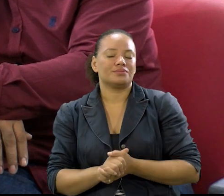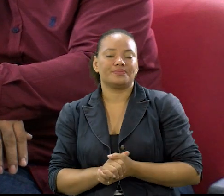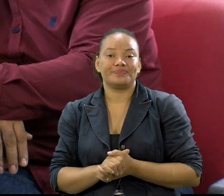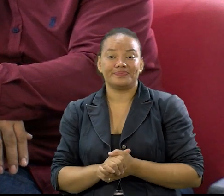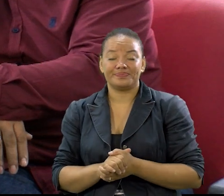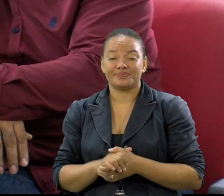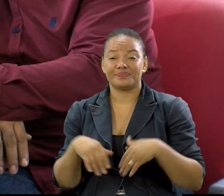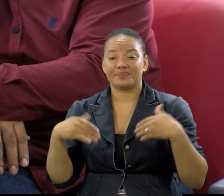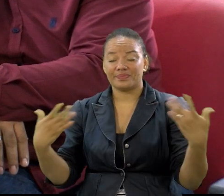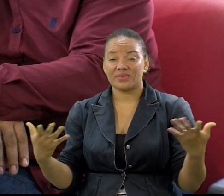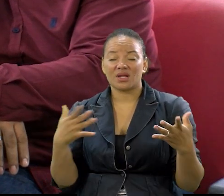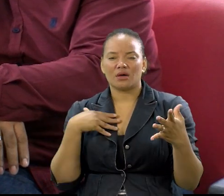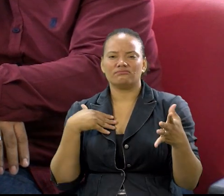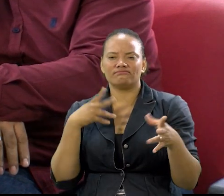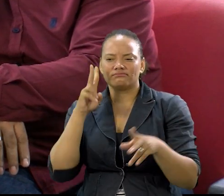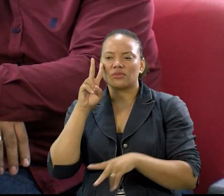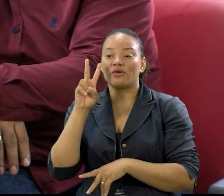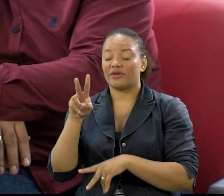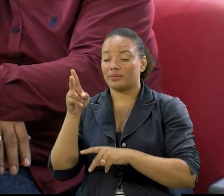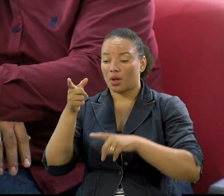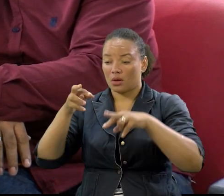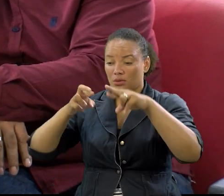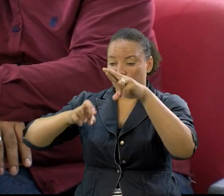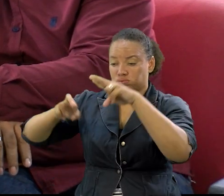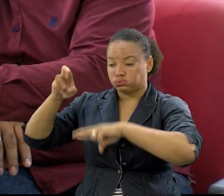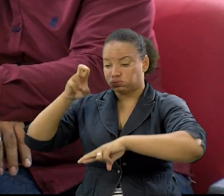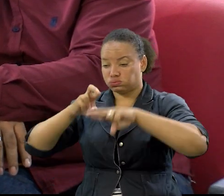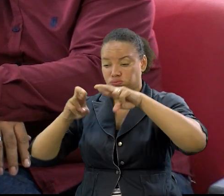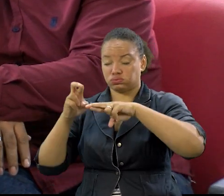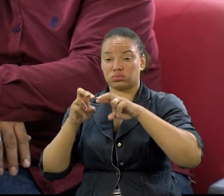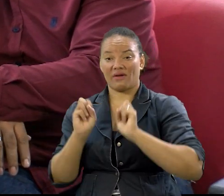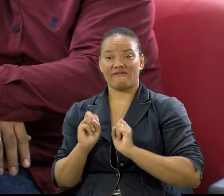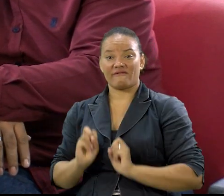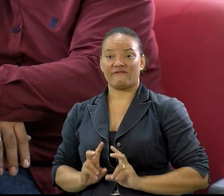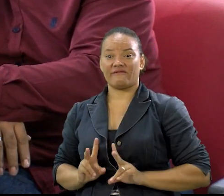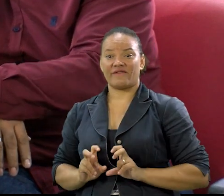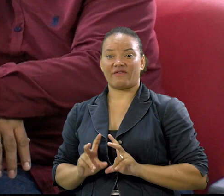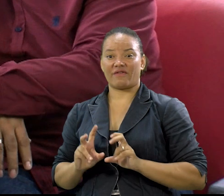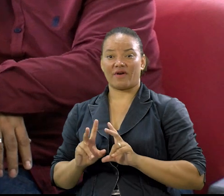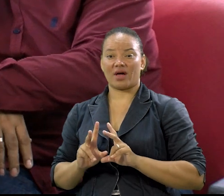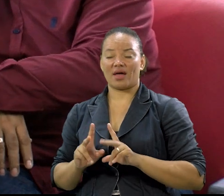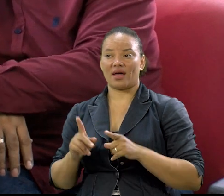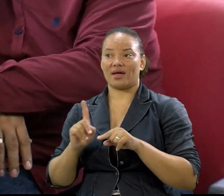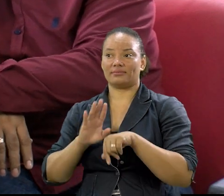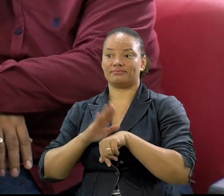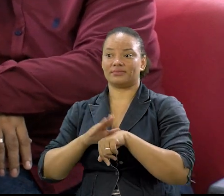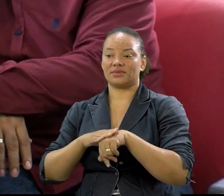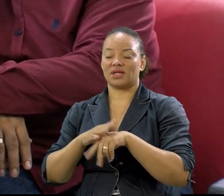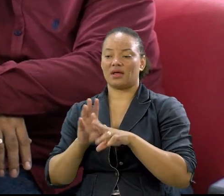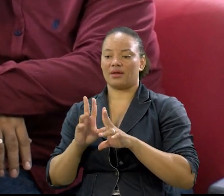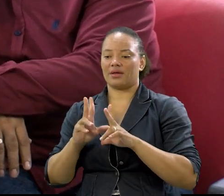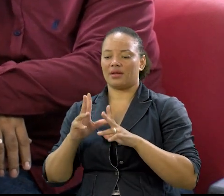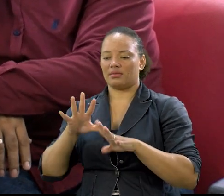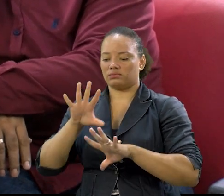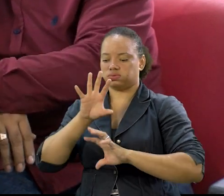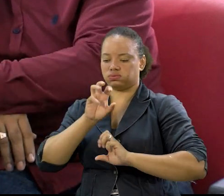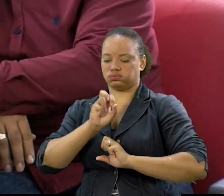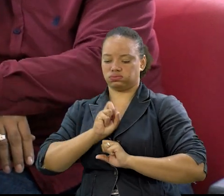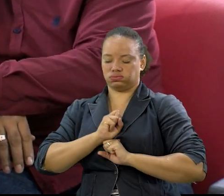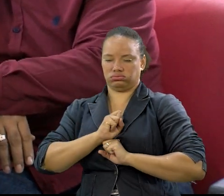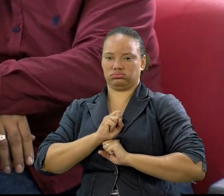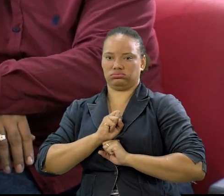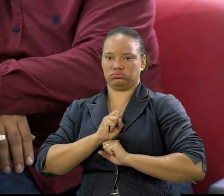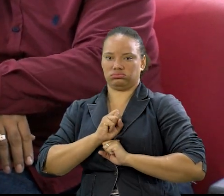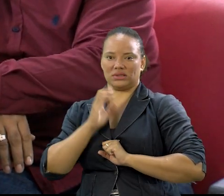n durante essas avaliações são as infecções respiratórias que realmente ah respiratória é mais frequente mais frequente